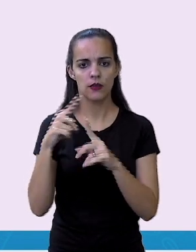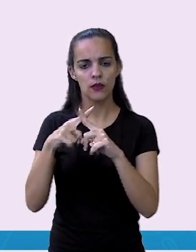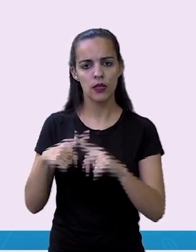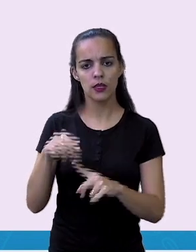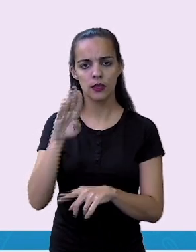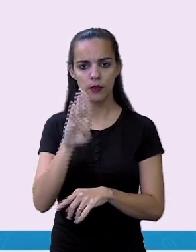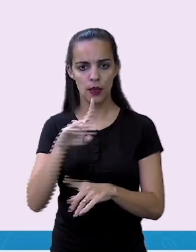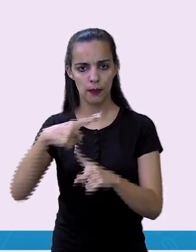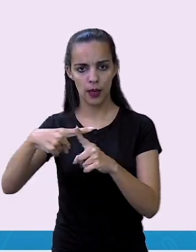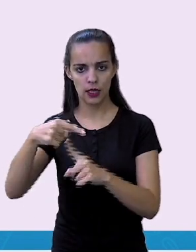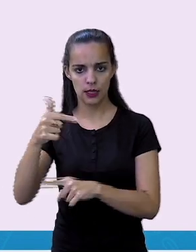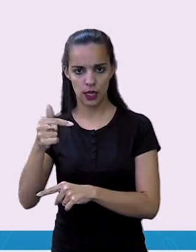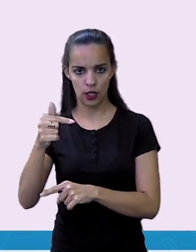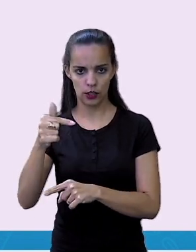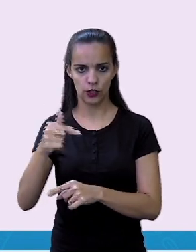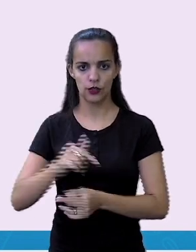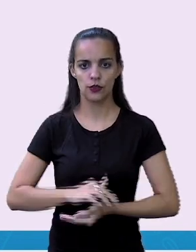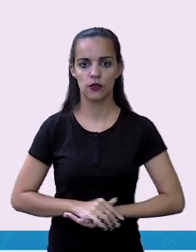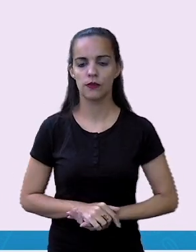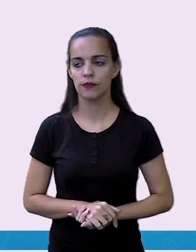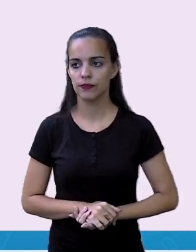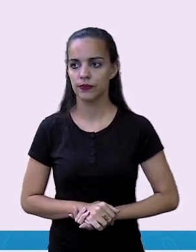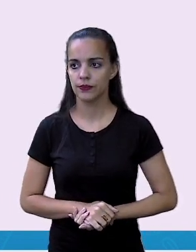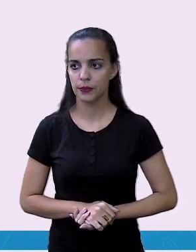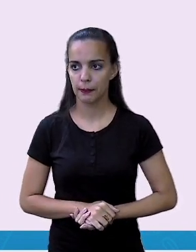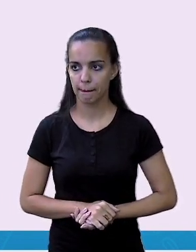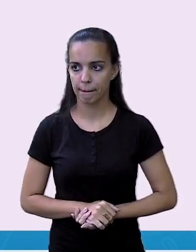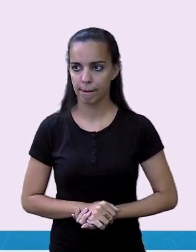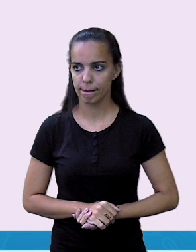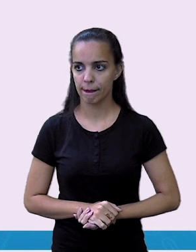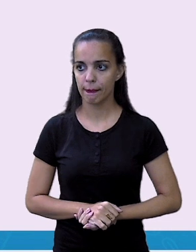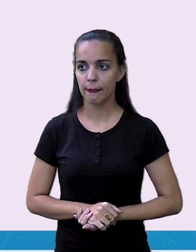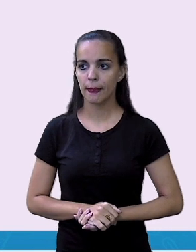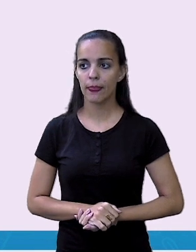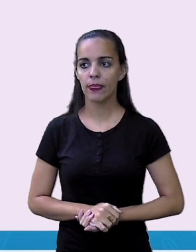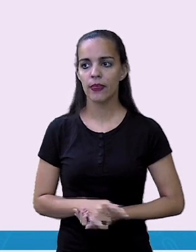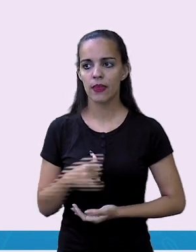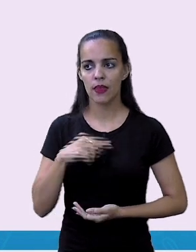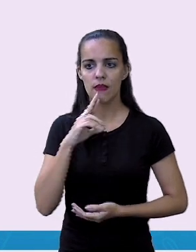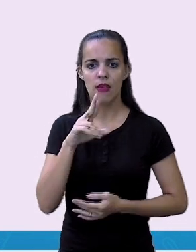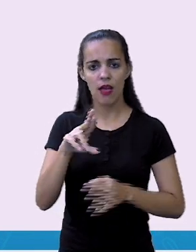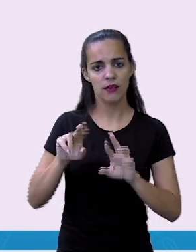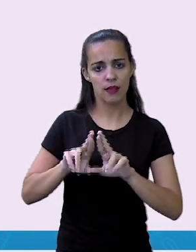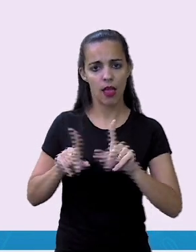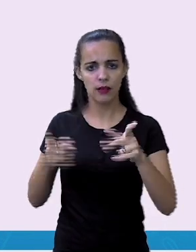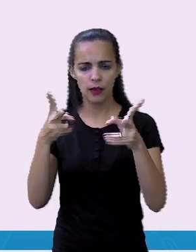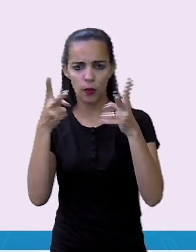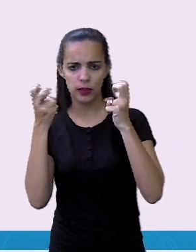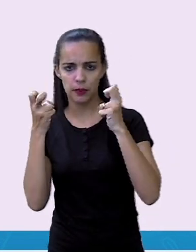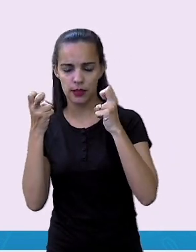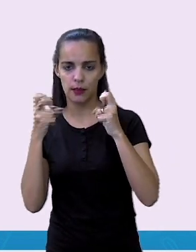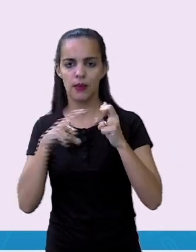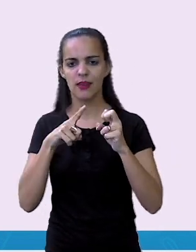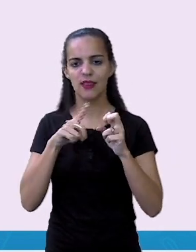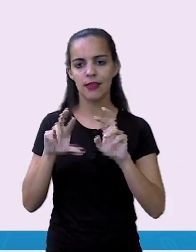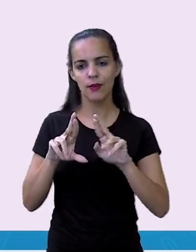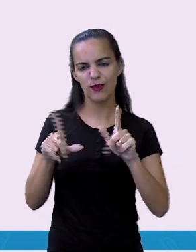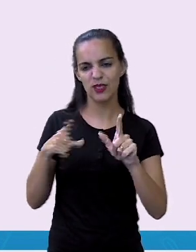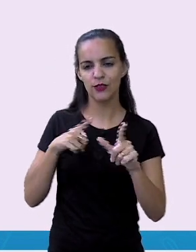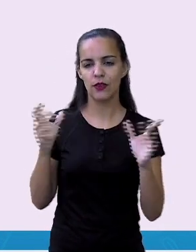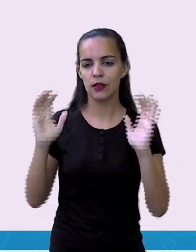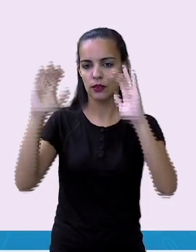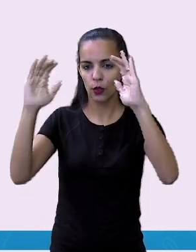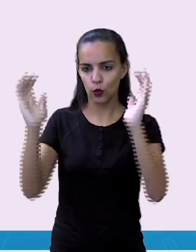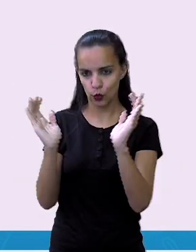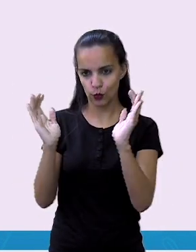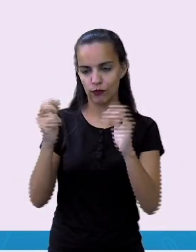B mais 7. O nosso terceiro caso é a diferença de 2 quadrados, que nós